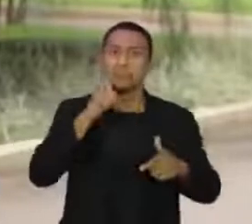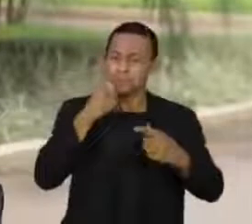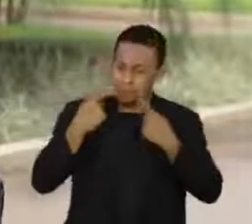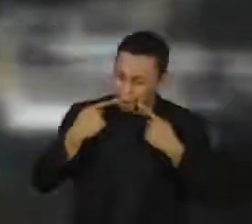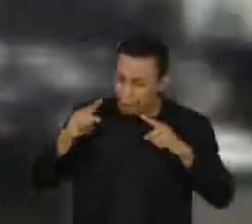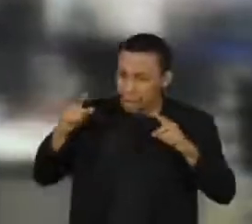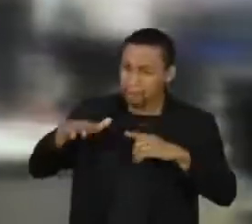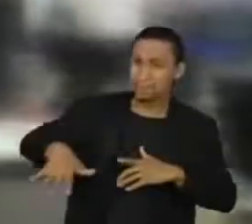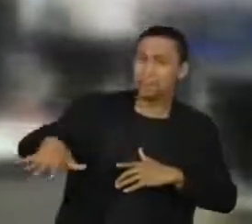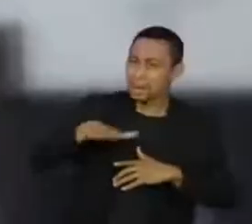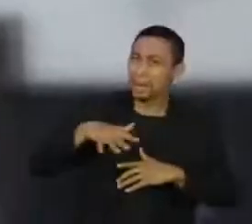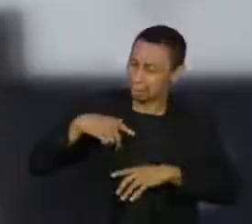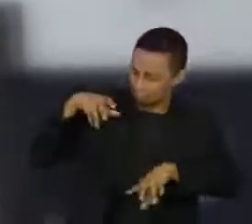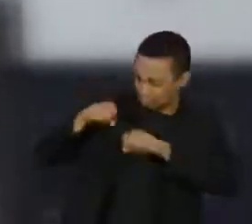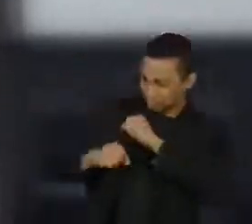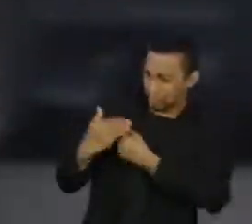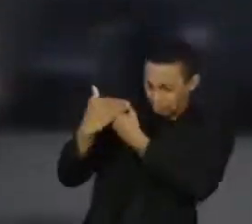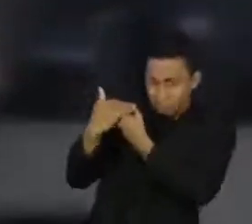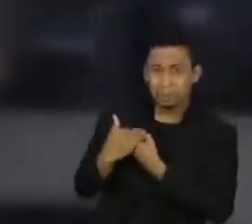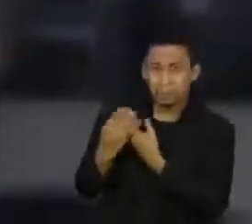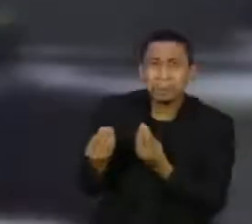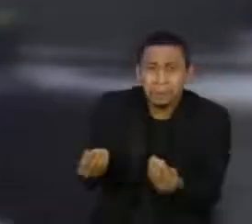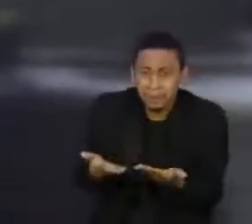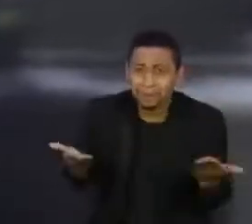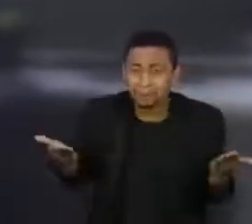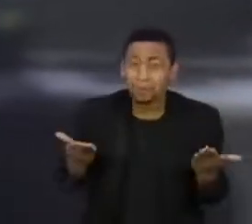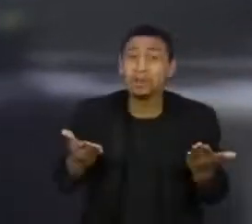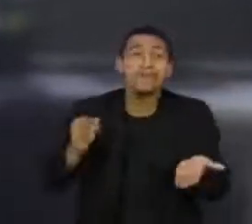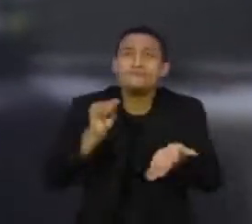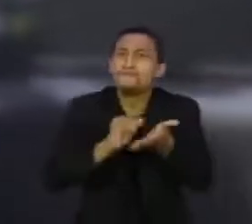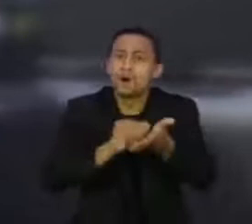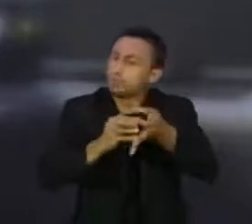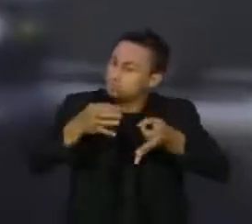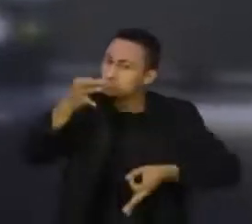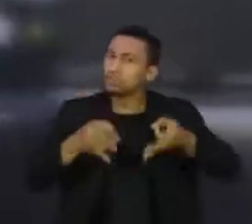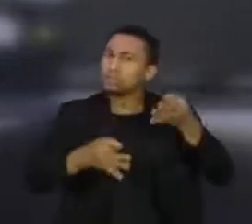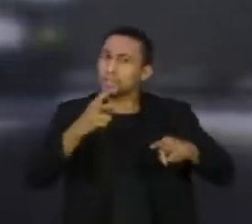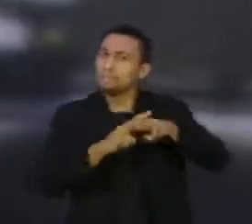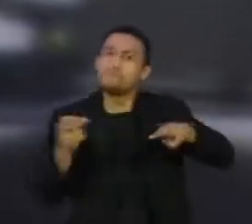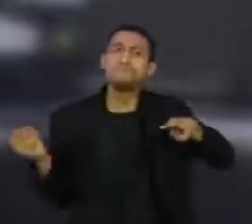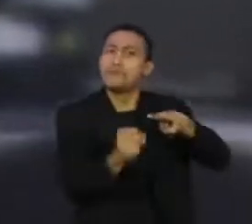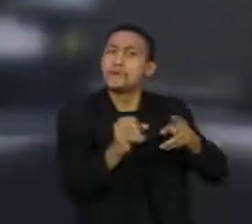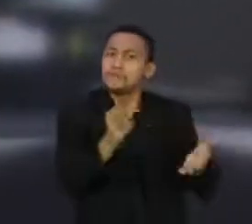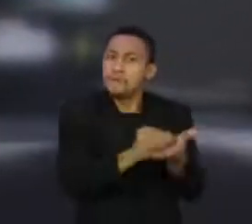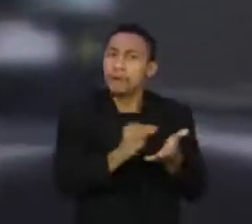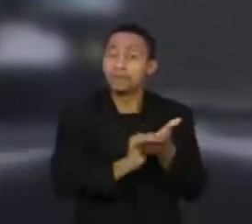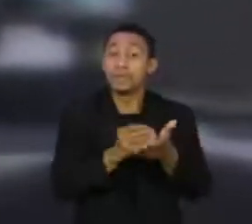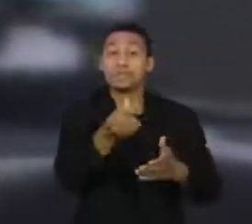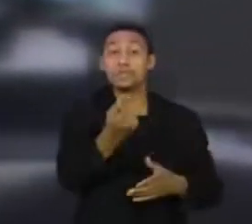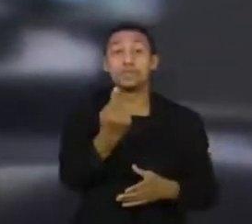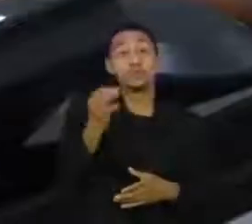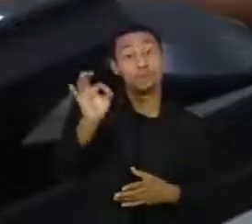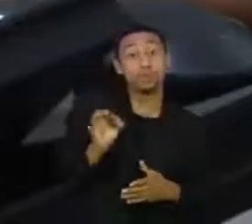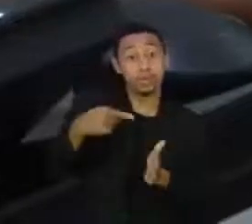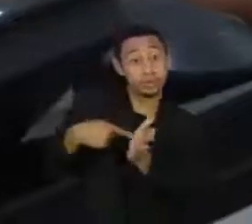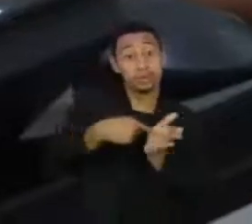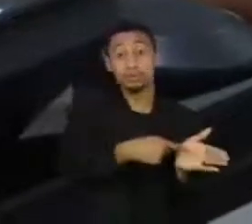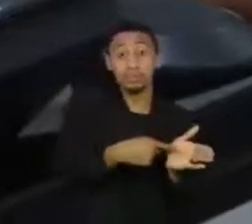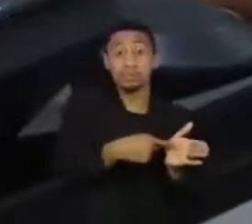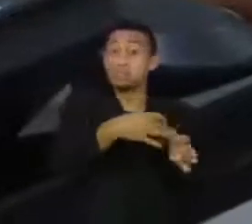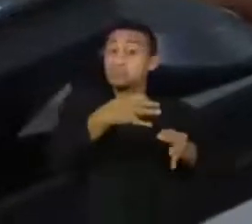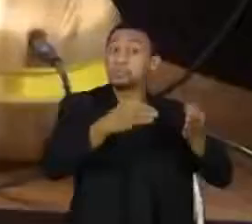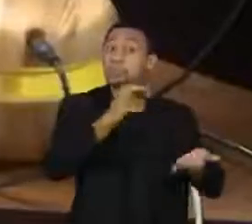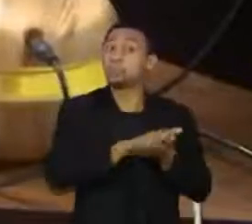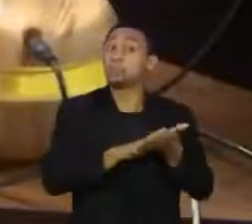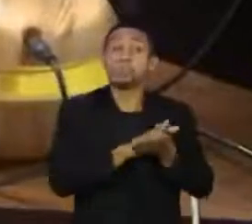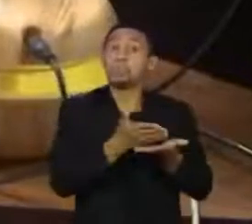os locais onde trabalham. O problema se agrava pela falta de punição. Segundo o relatório, 61% dos casos denunciados não resultaram